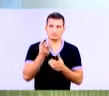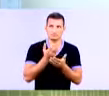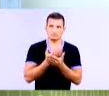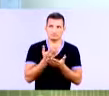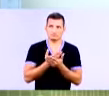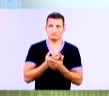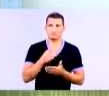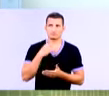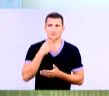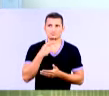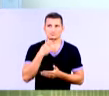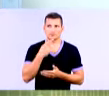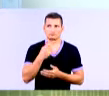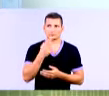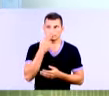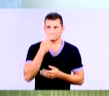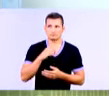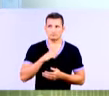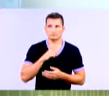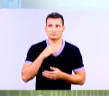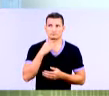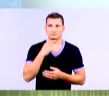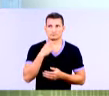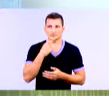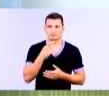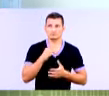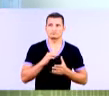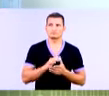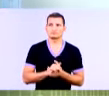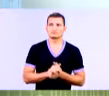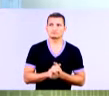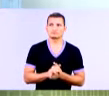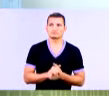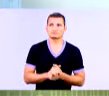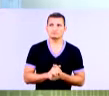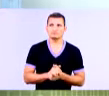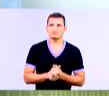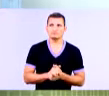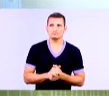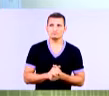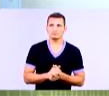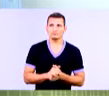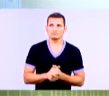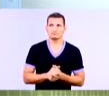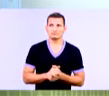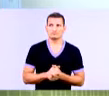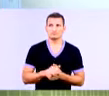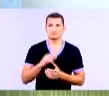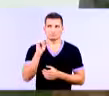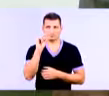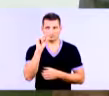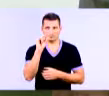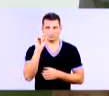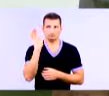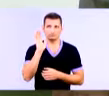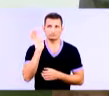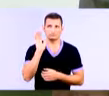as dúvidas, que deve ter muitas dúvidas aí resultantes da nossa aula, e até daqui a pouco, gente.